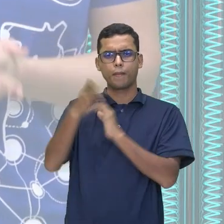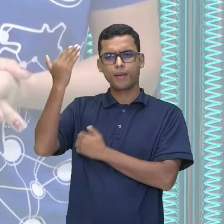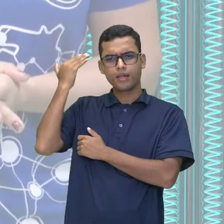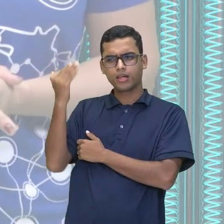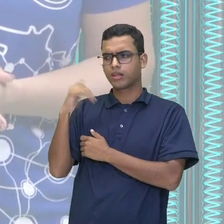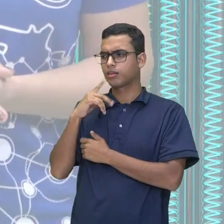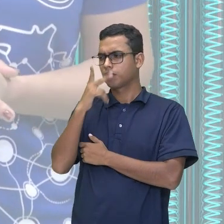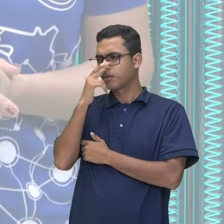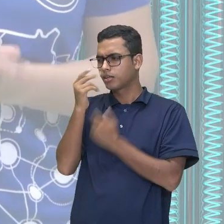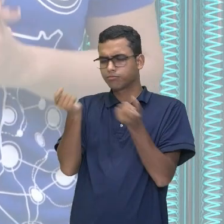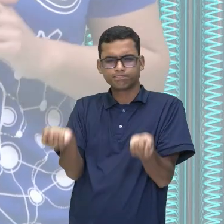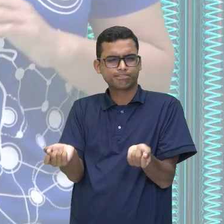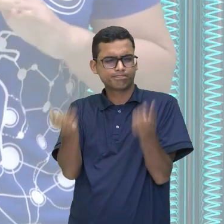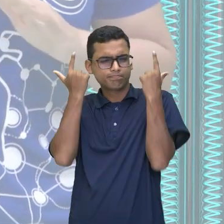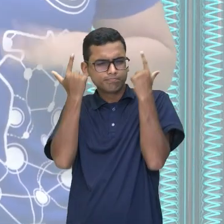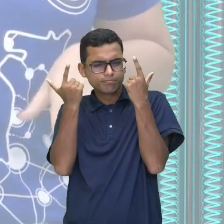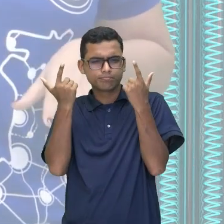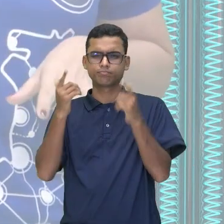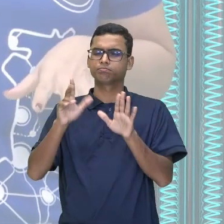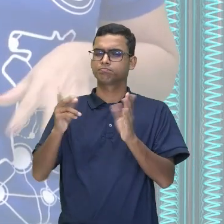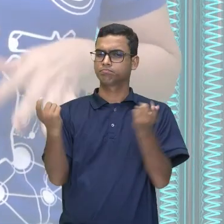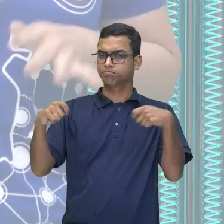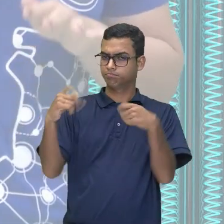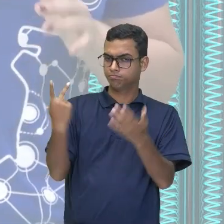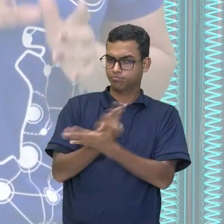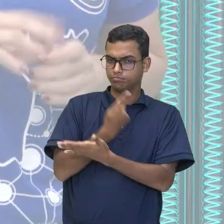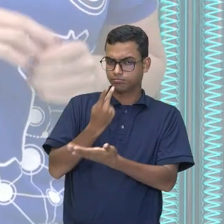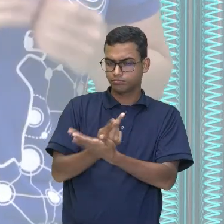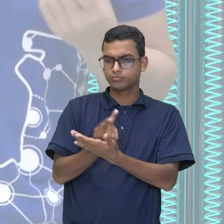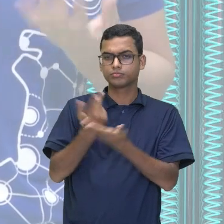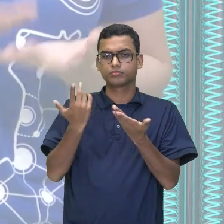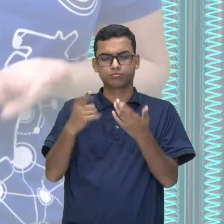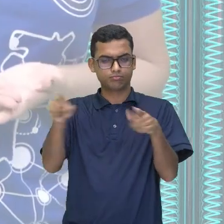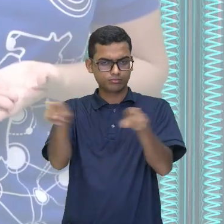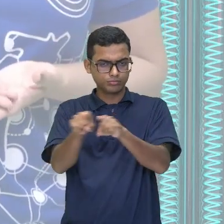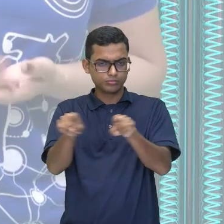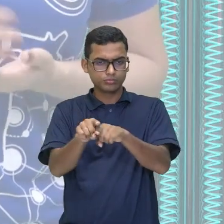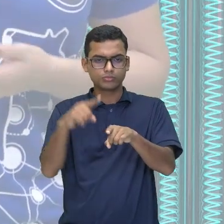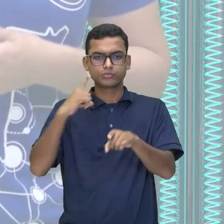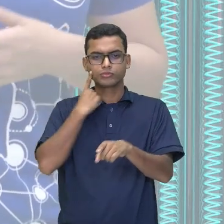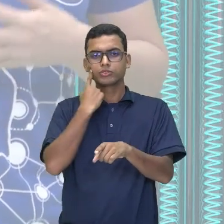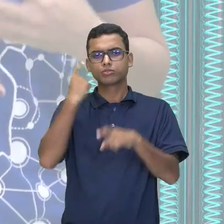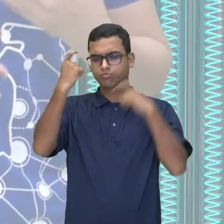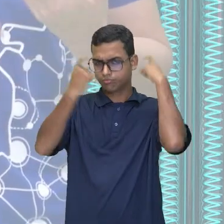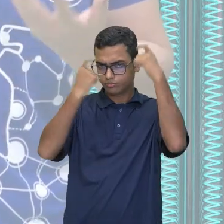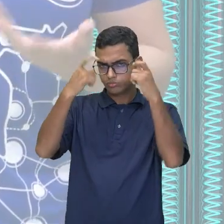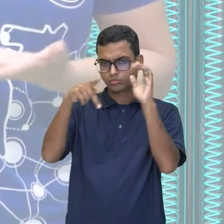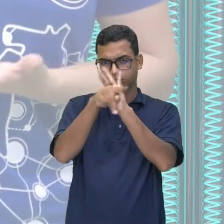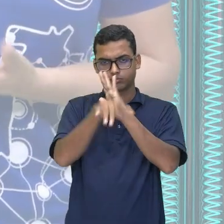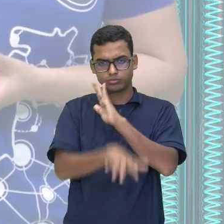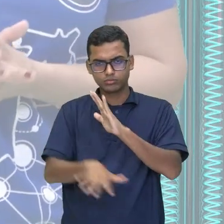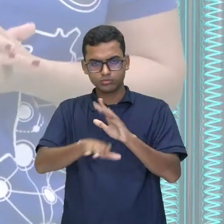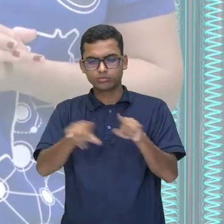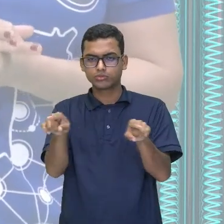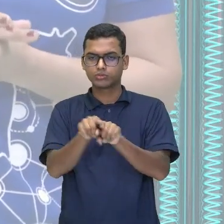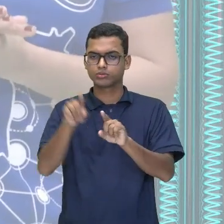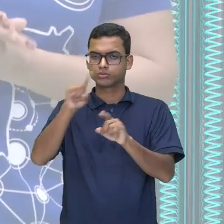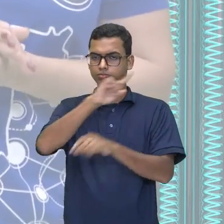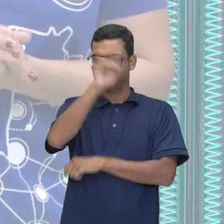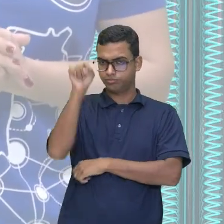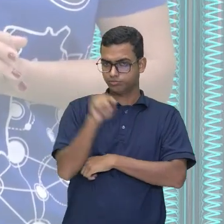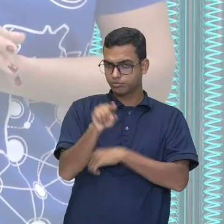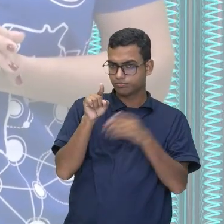ficar redundante, tá bom? Então, não se preocupem na forma interrogativa, mas na afirmativa vocês